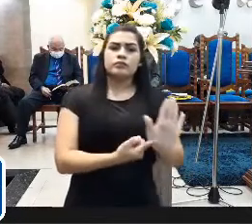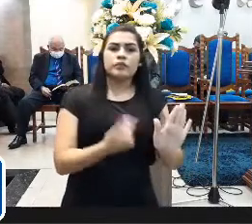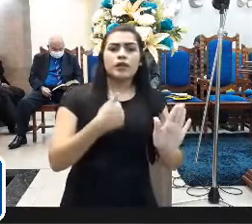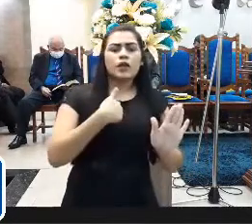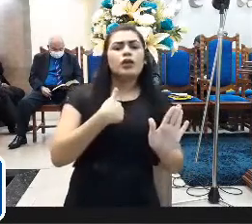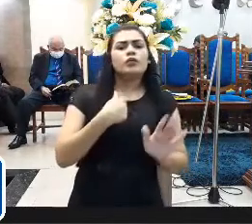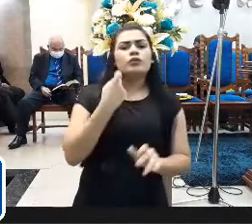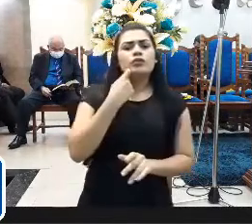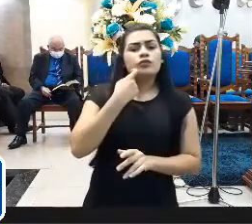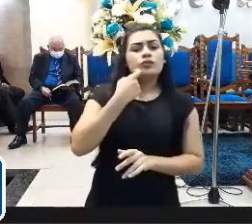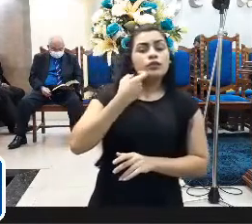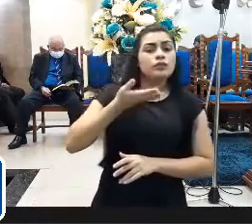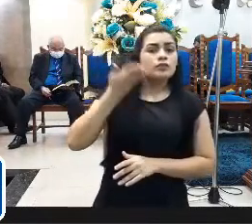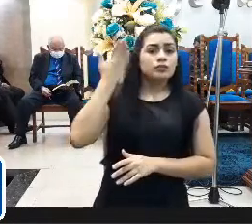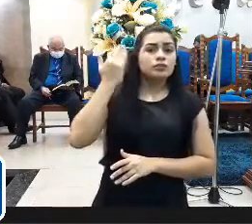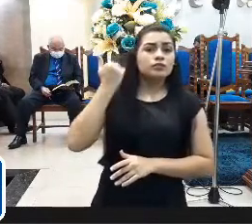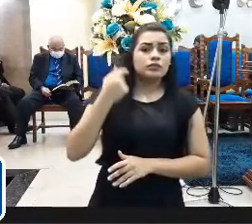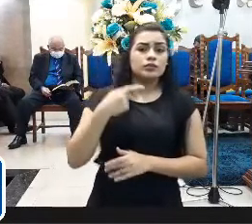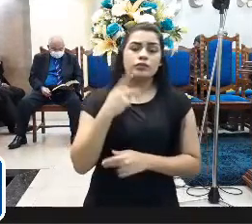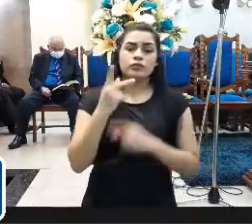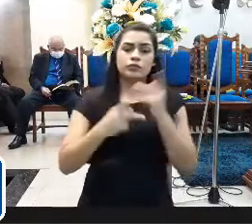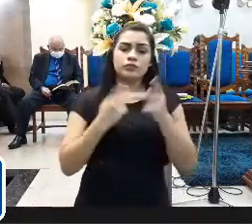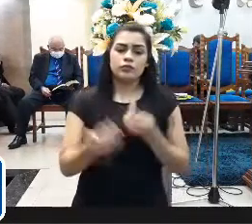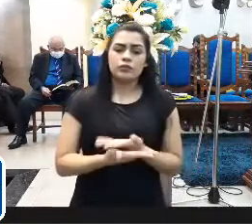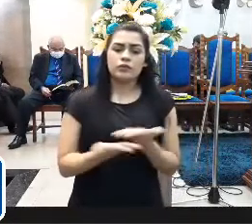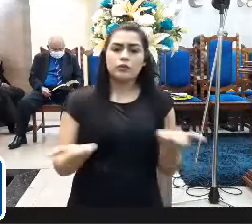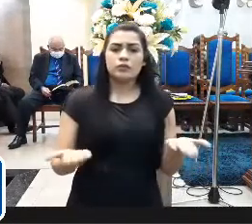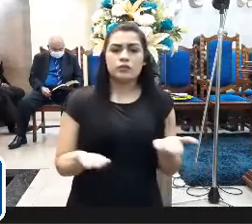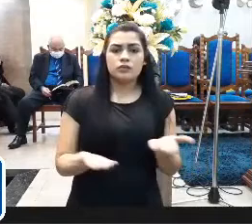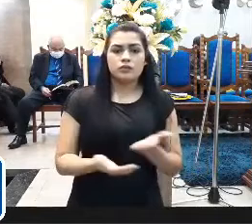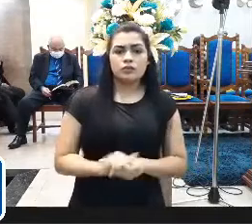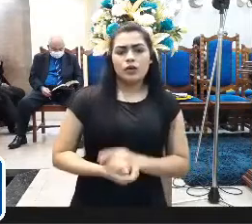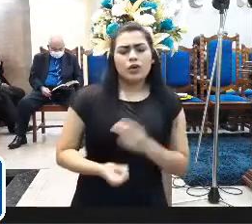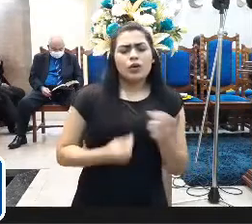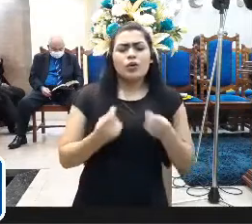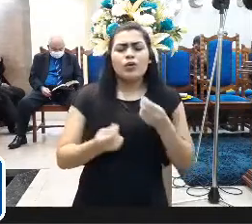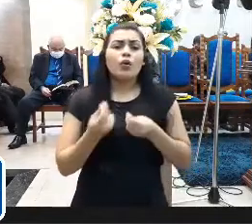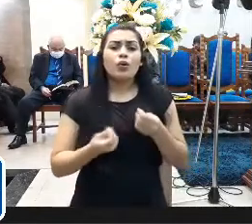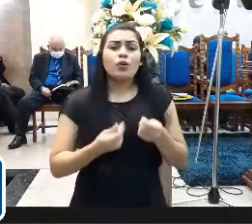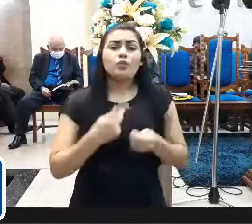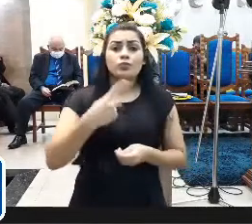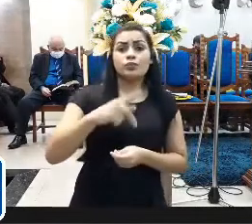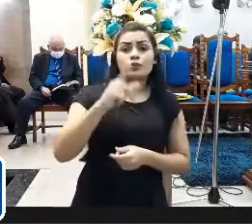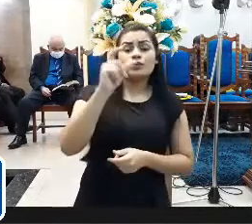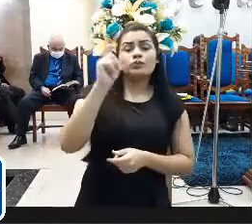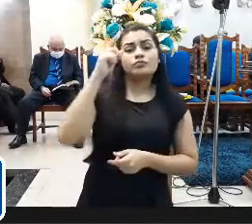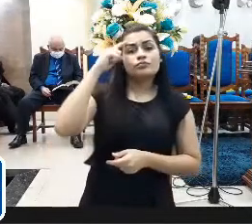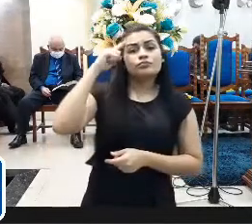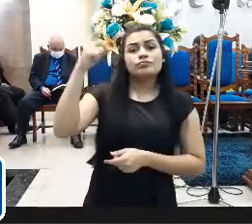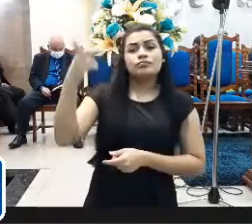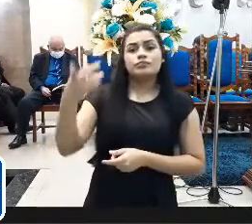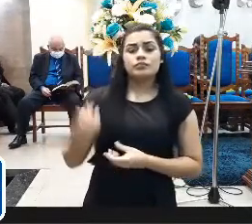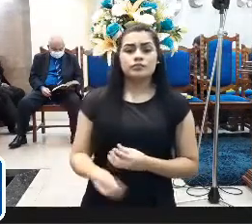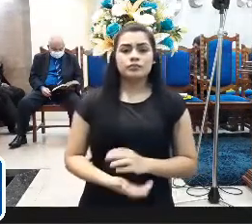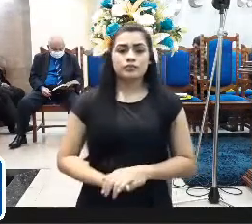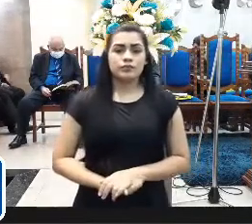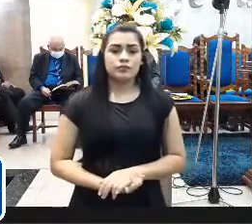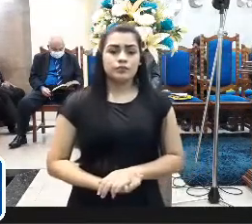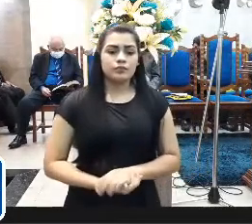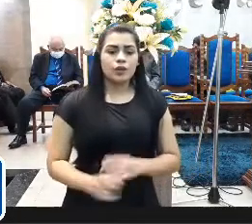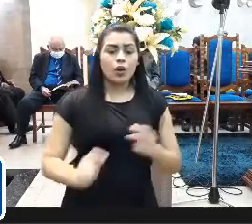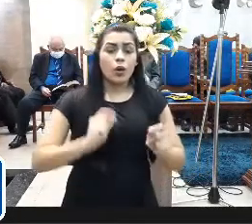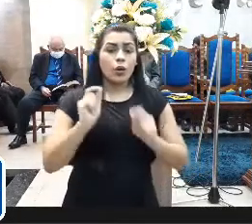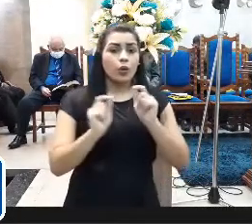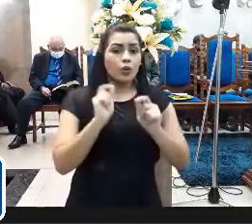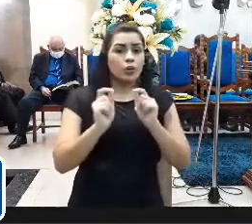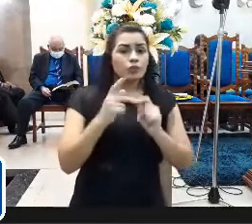acordo com o seu dia, de acordo com o seu dia, aleluia, Foi Sistemaker que falou isso. De acordo com o